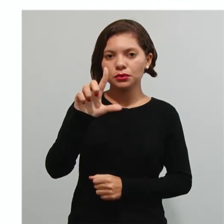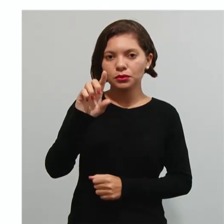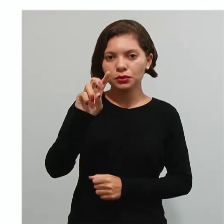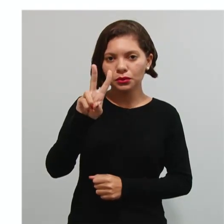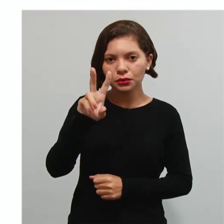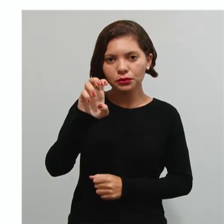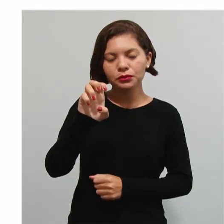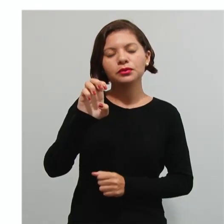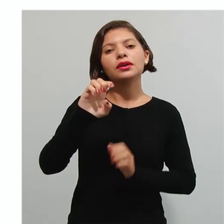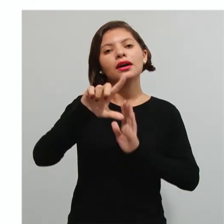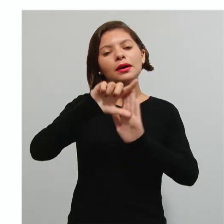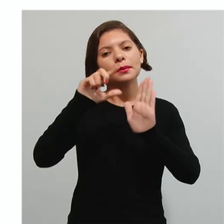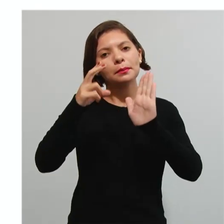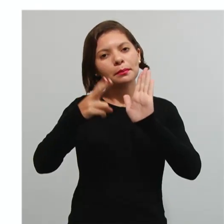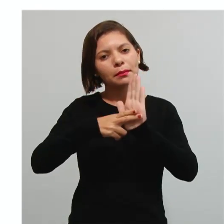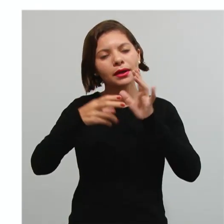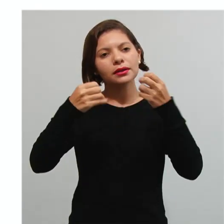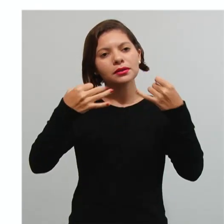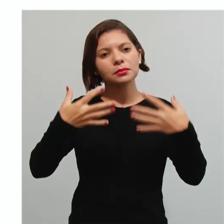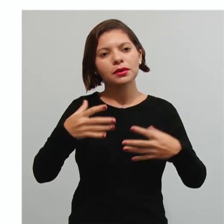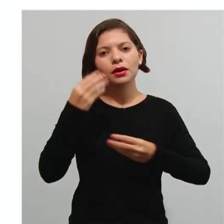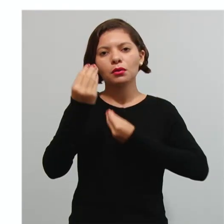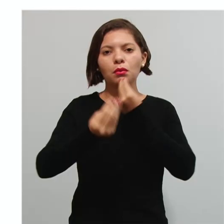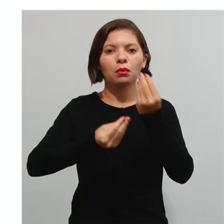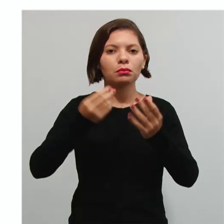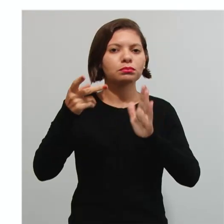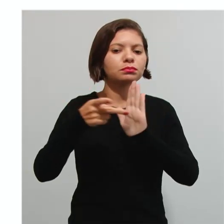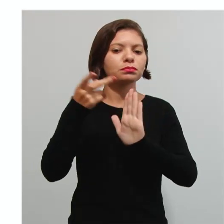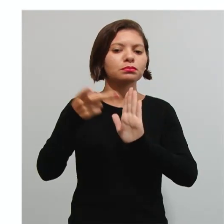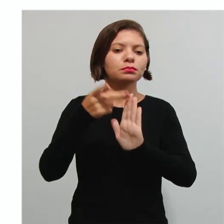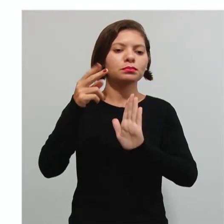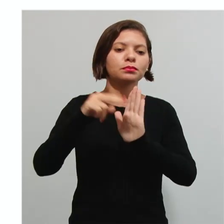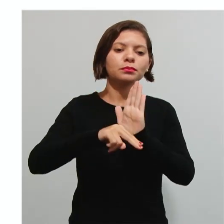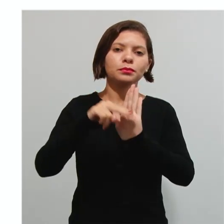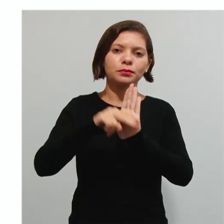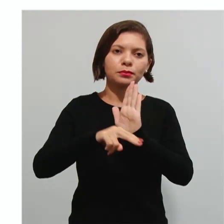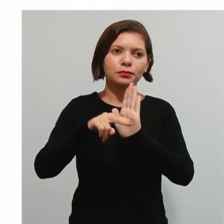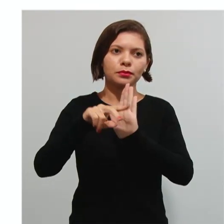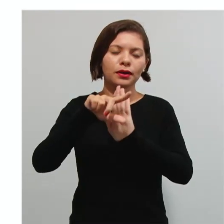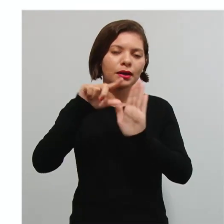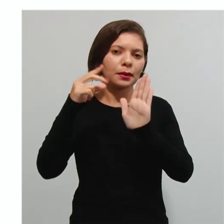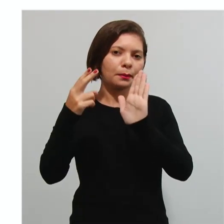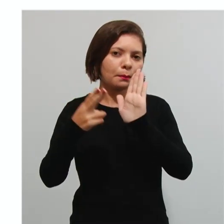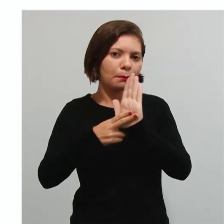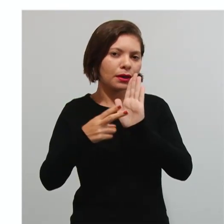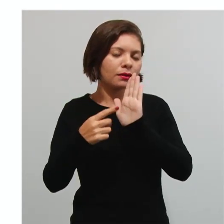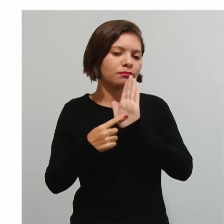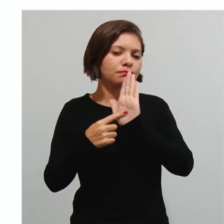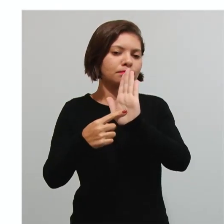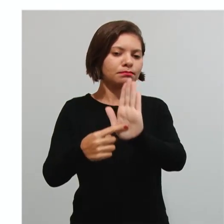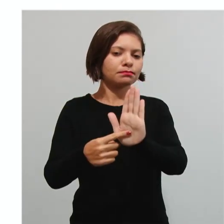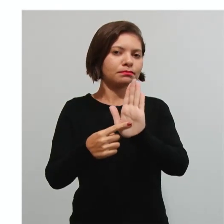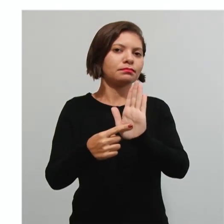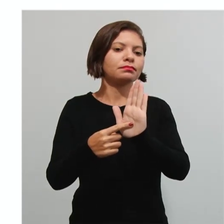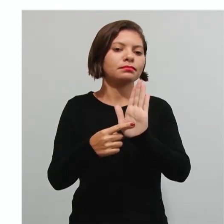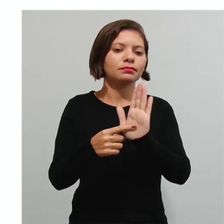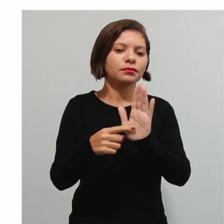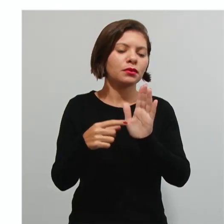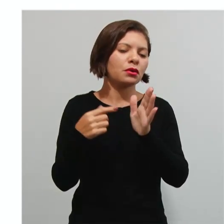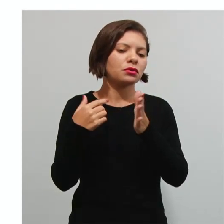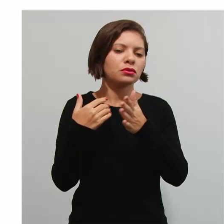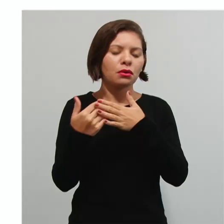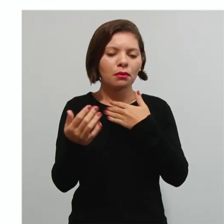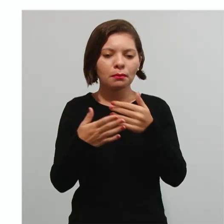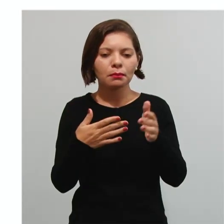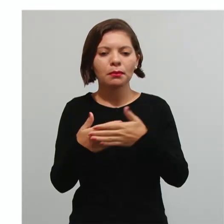ementa, ela se justifica em portarias de natureza normativa. Então, a ementa vai aparecer não em designação de